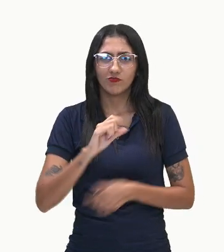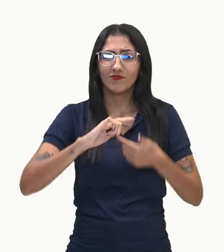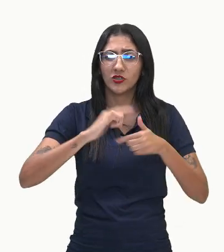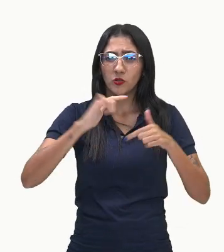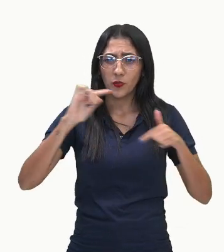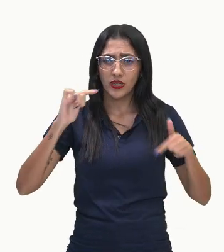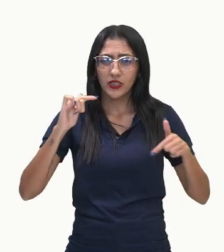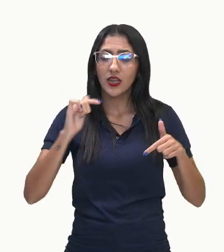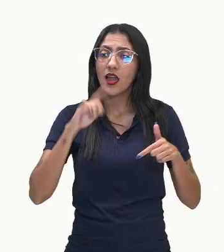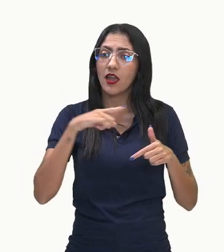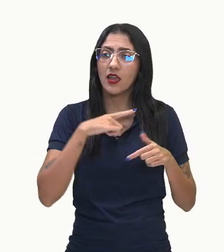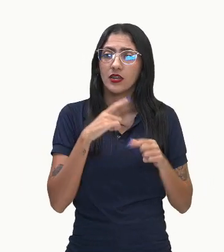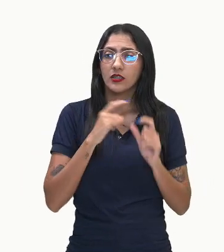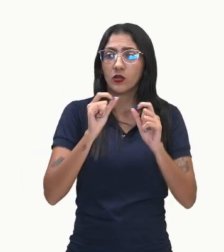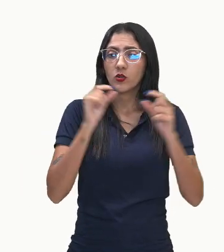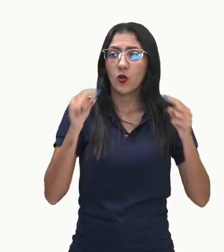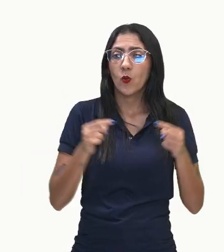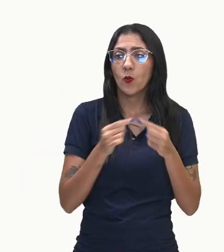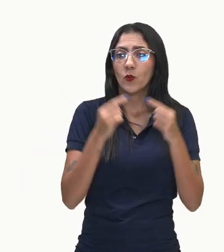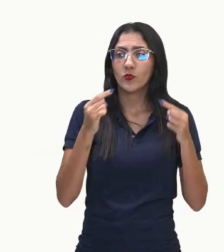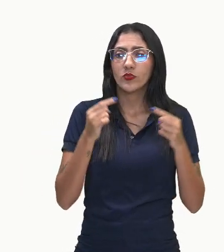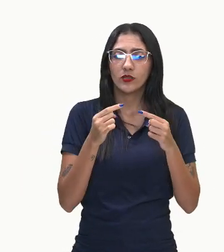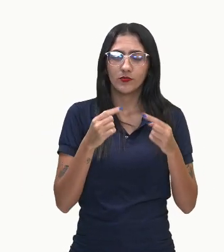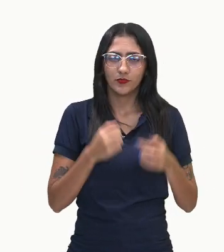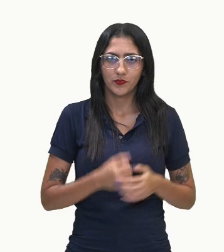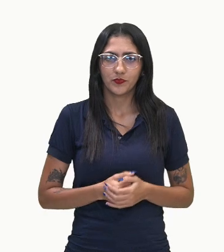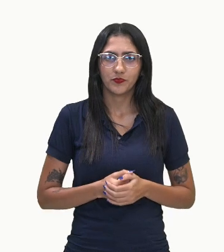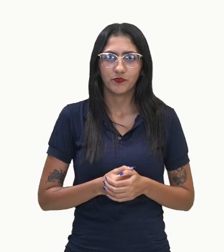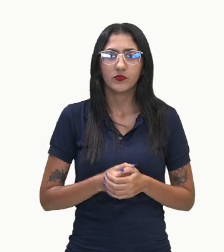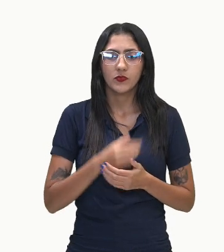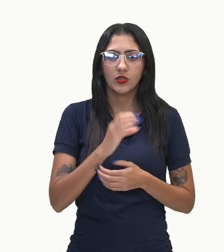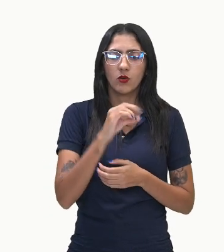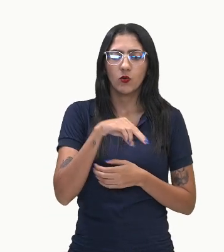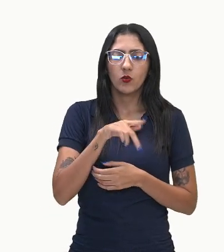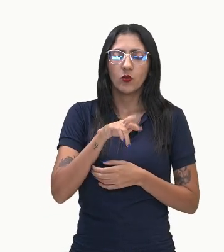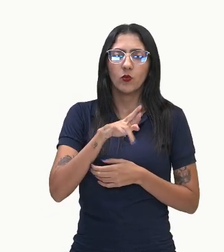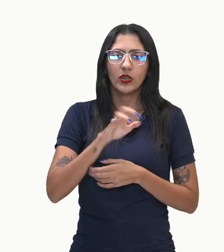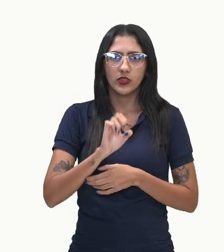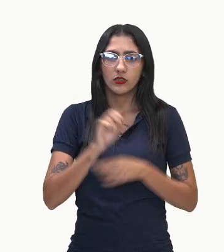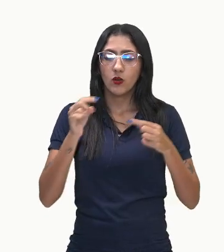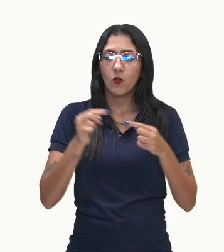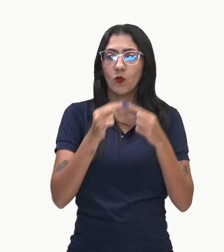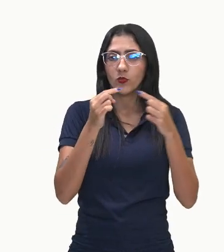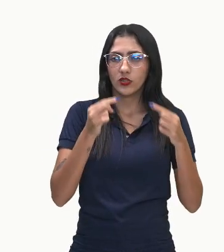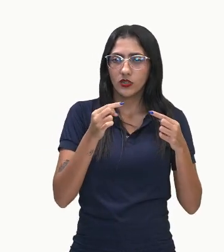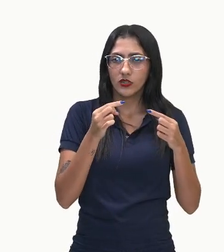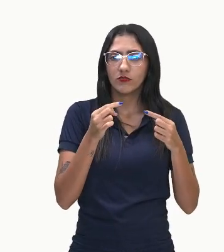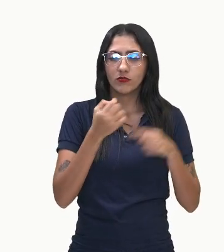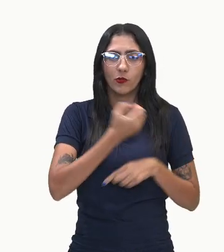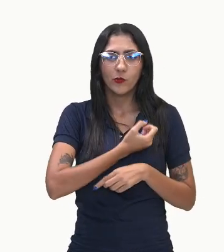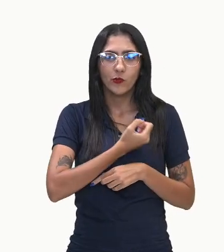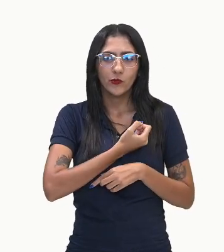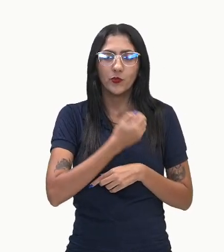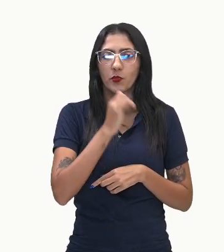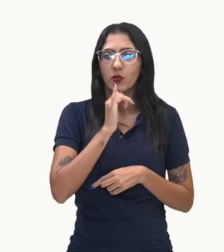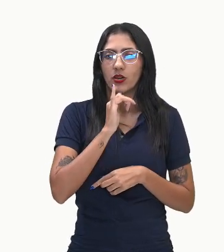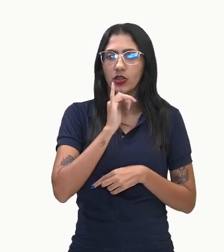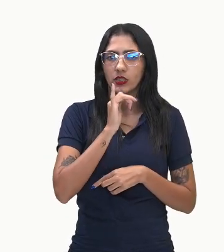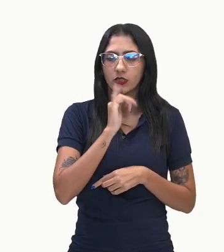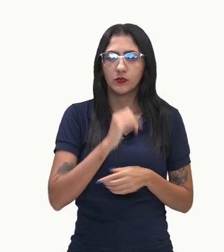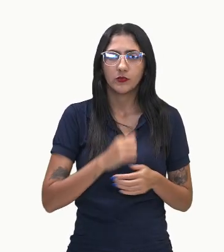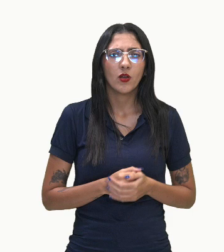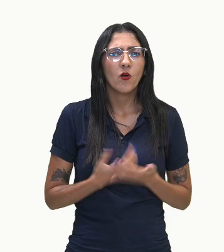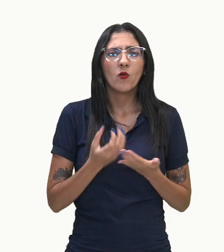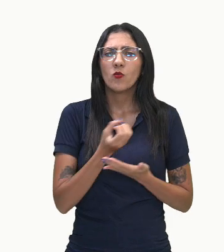vai estar atrelado à igualdade. Então, congruentes e igualdade. Então, quais